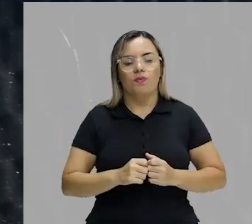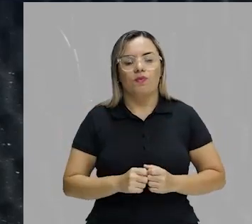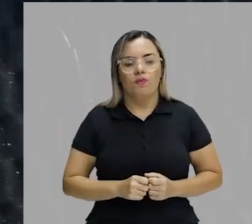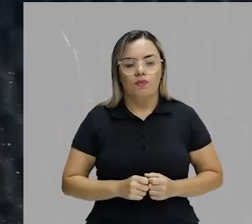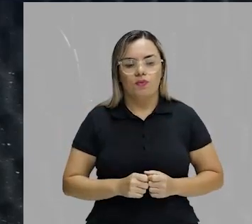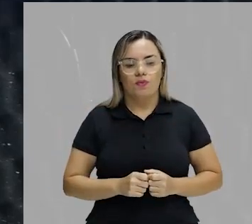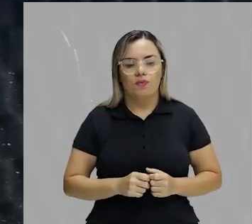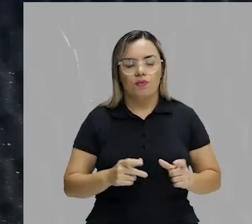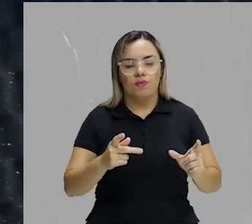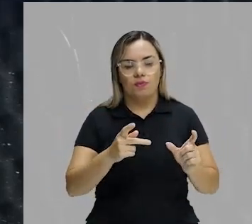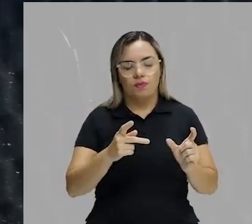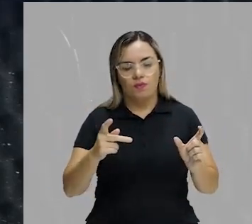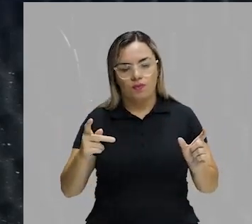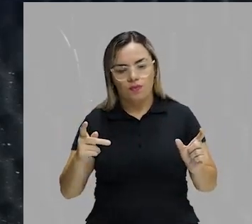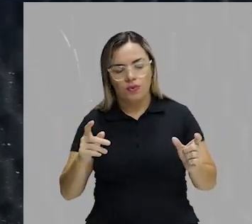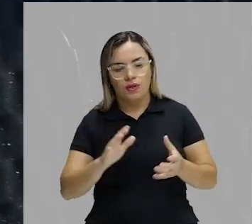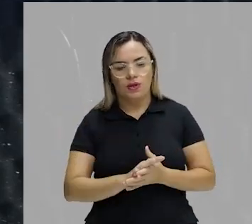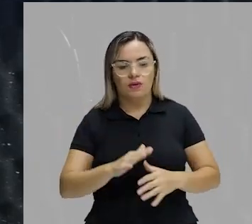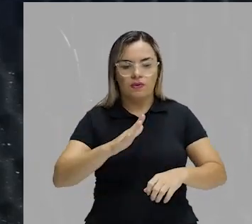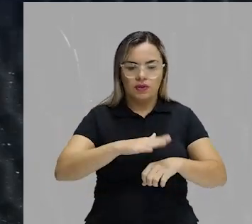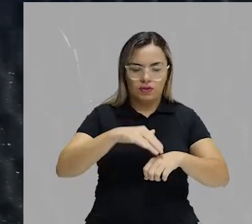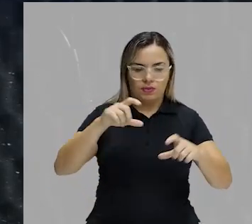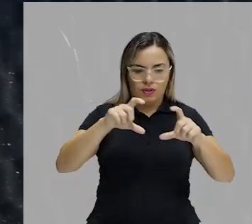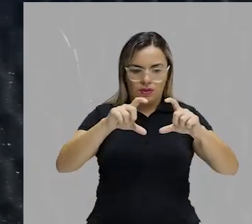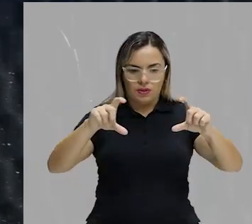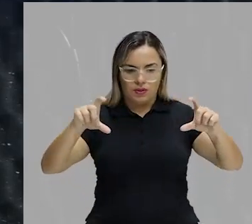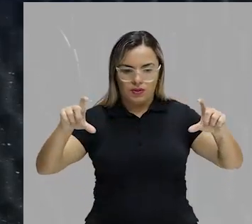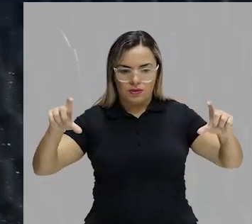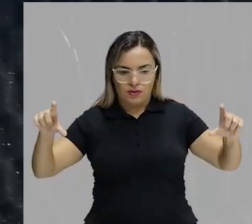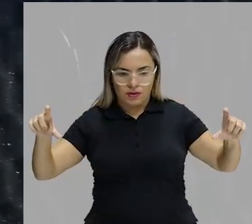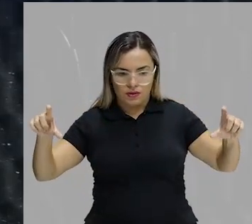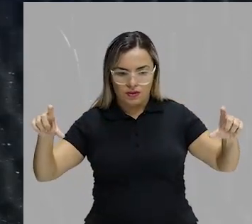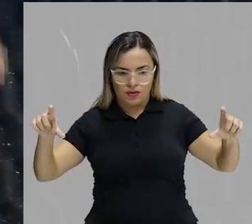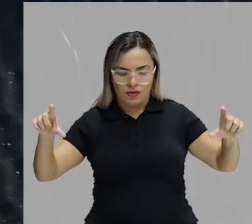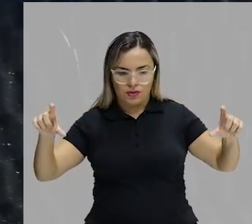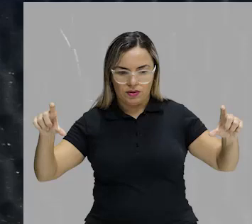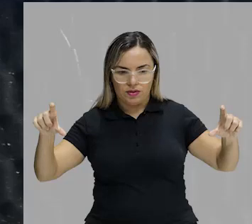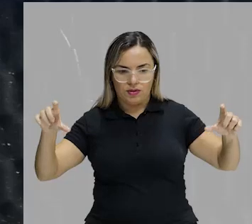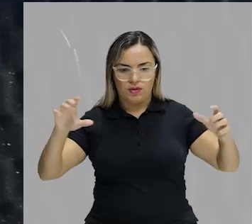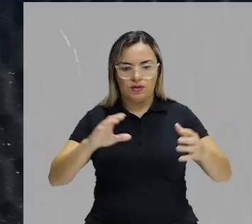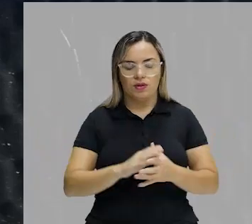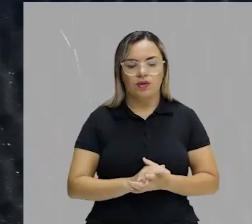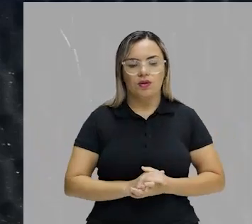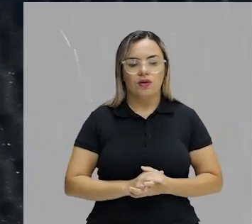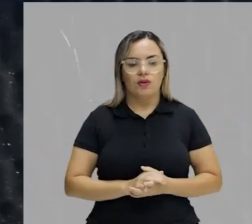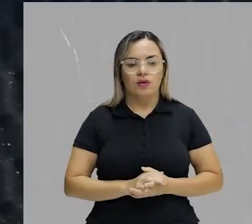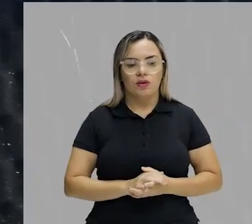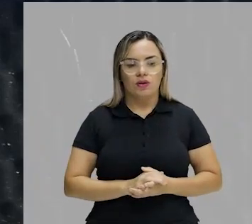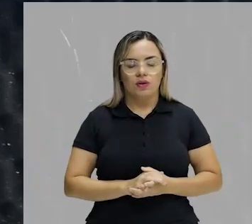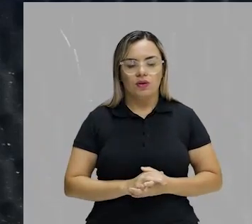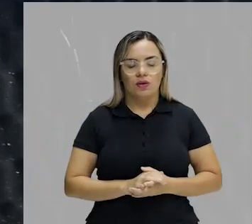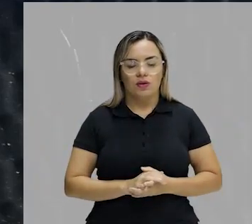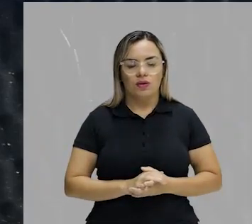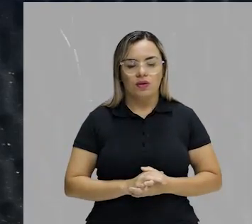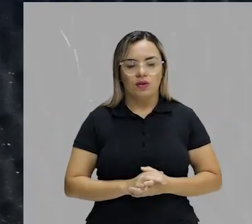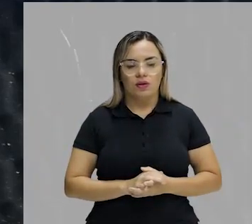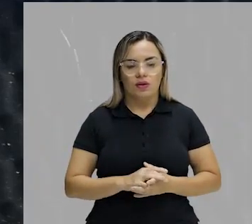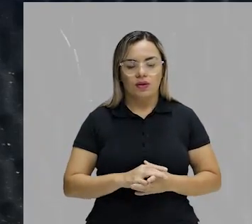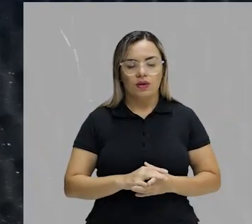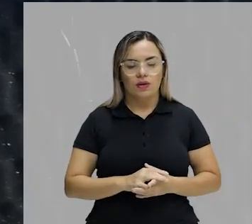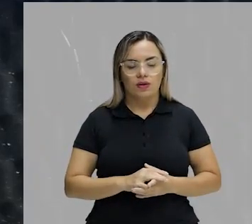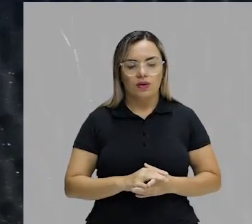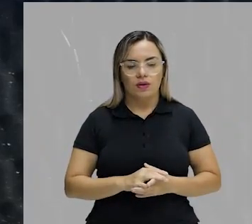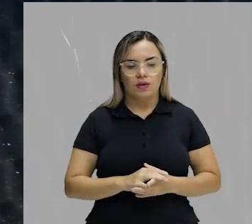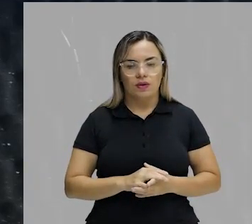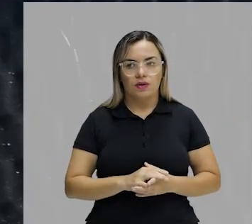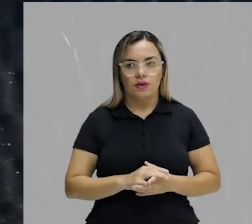esta oração de subordinada objetiva direta, porque vai ter a mesma função